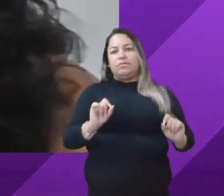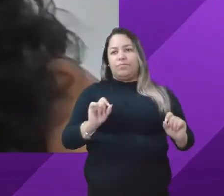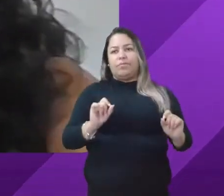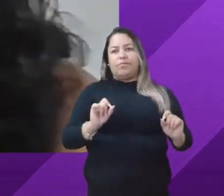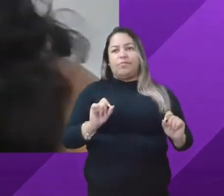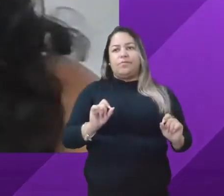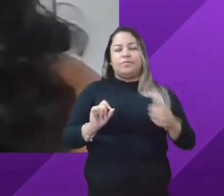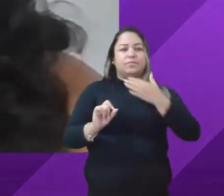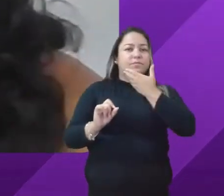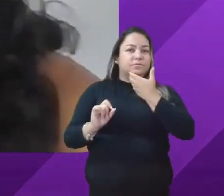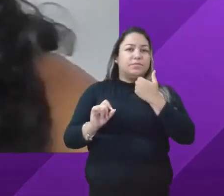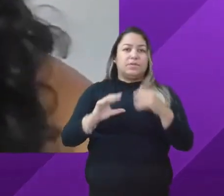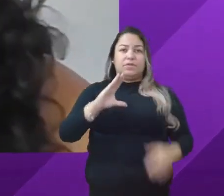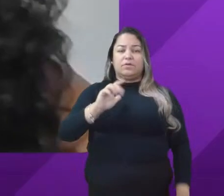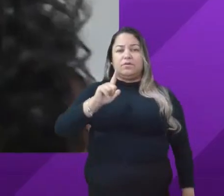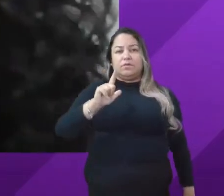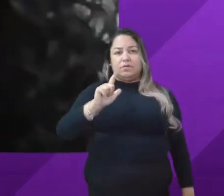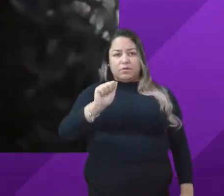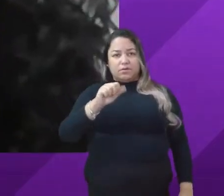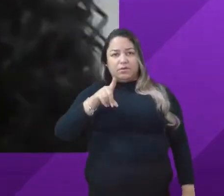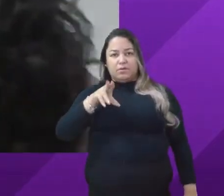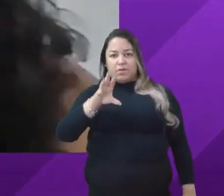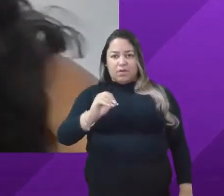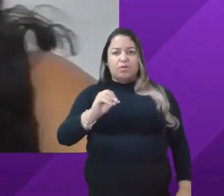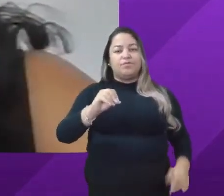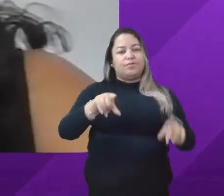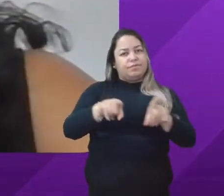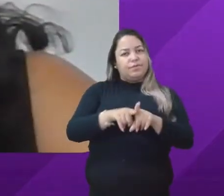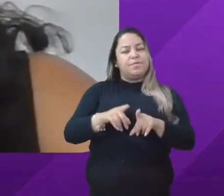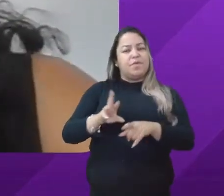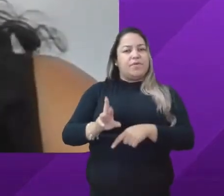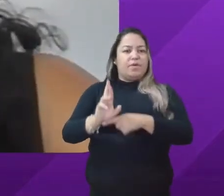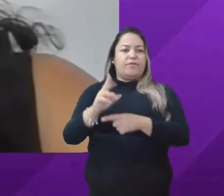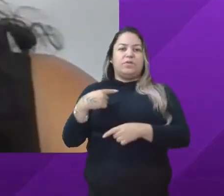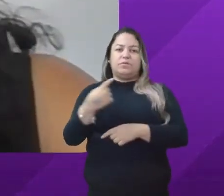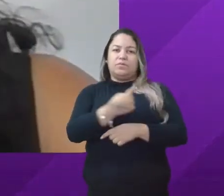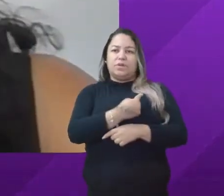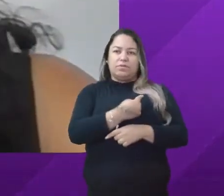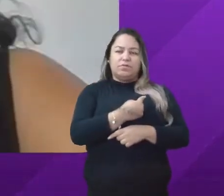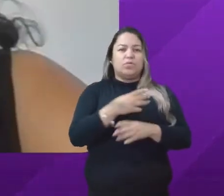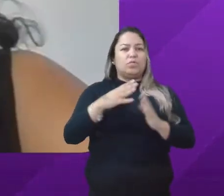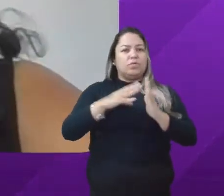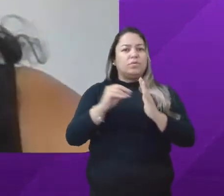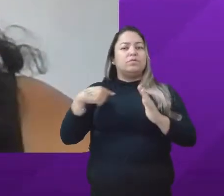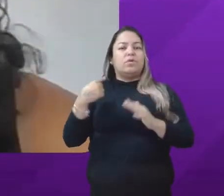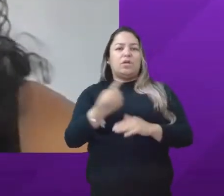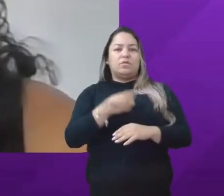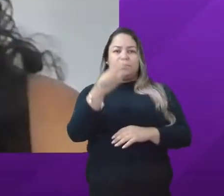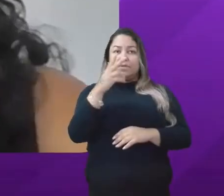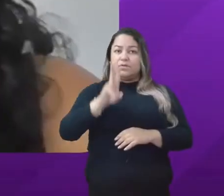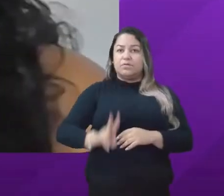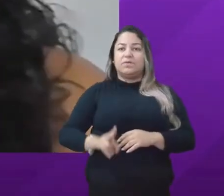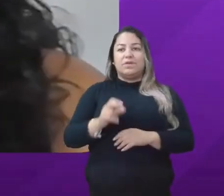o autor, que é Cláudio Nascimento, que é uma referência para nós, ele estabelece 3 eixos que eu considero bem